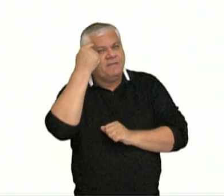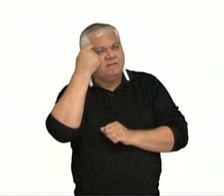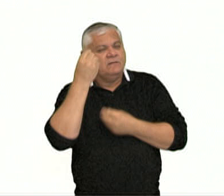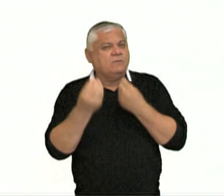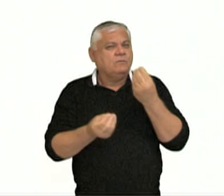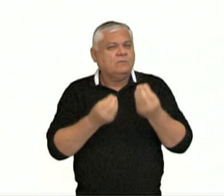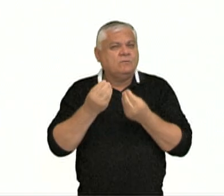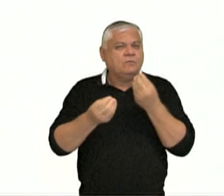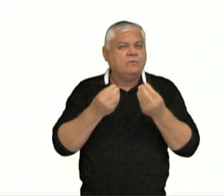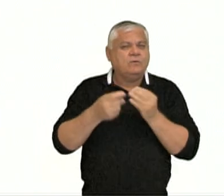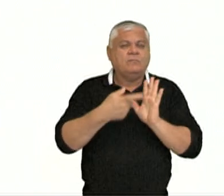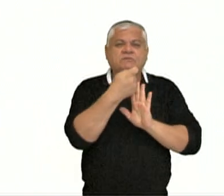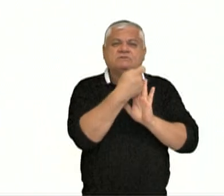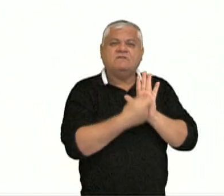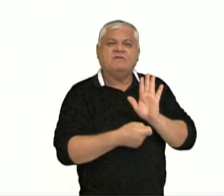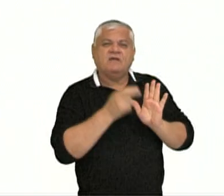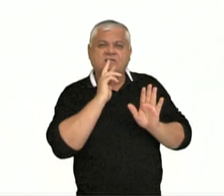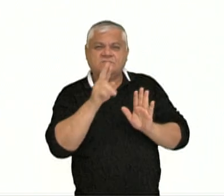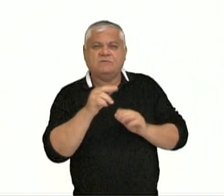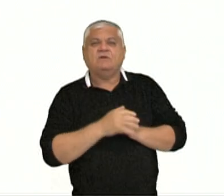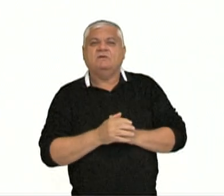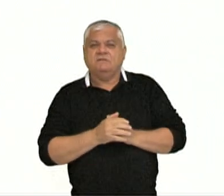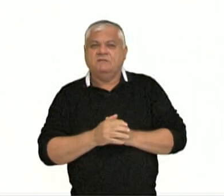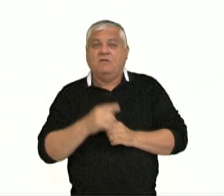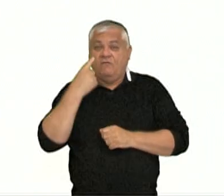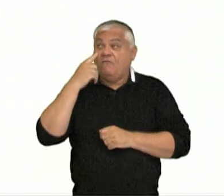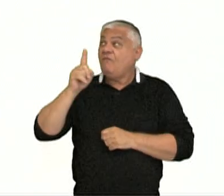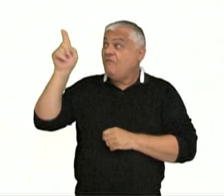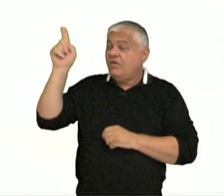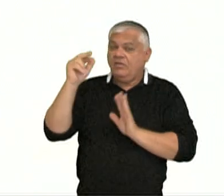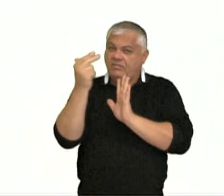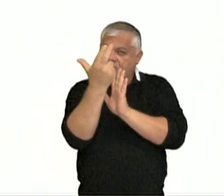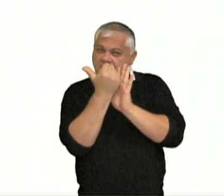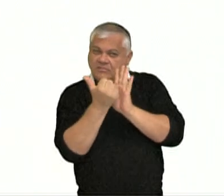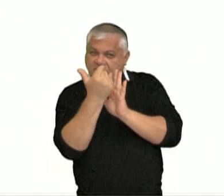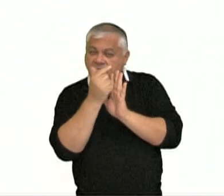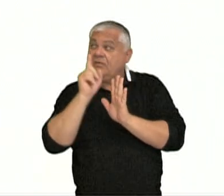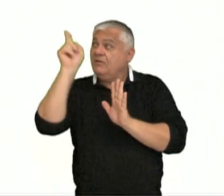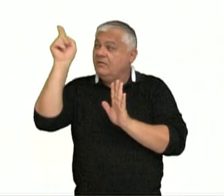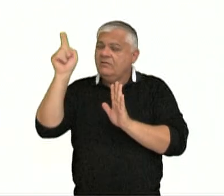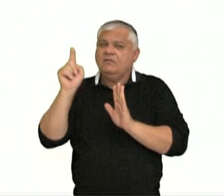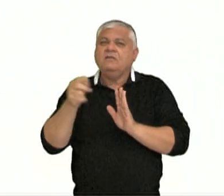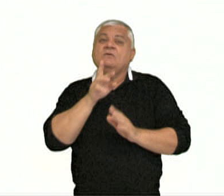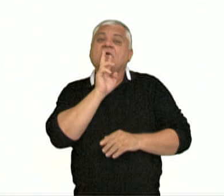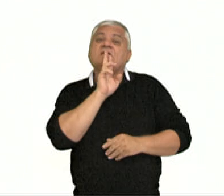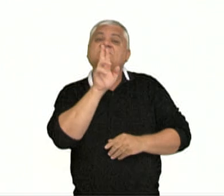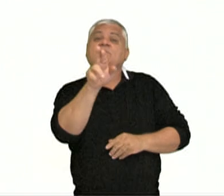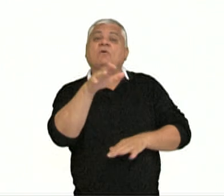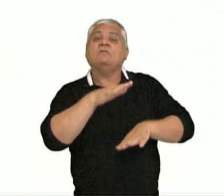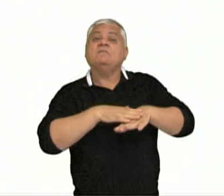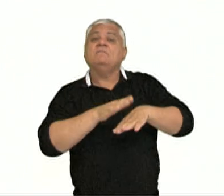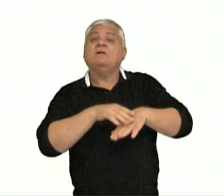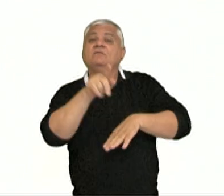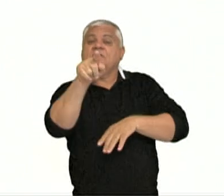nós poderíamos escrever a resposta. Então, analisando o que a imagem da charge traz para nós ali, leiam a pergunta com